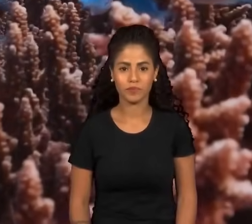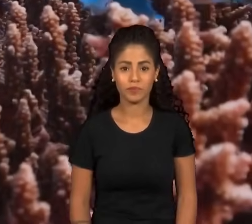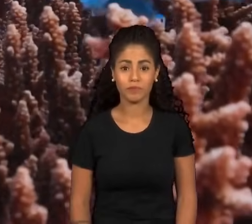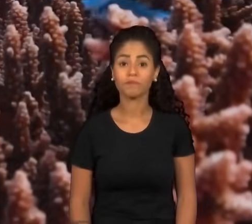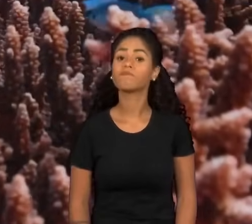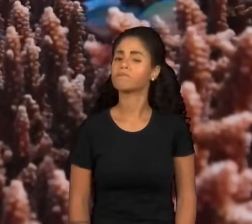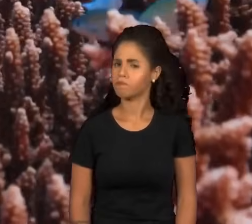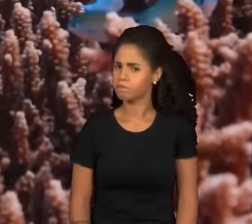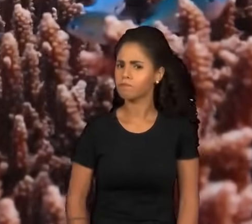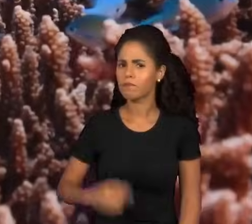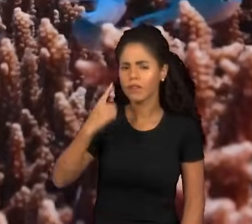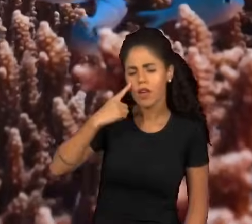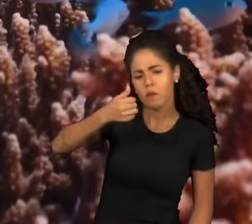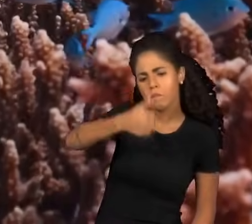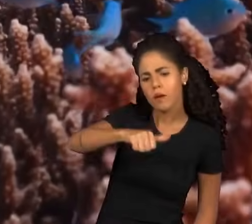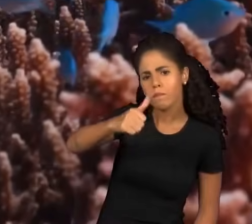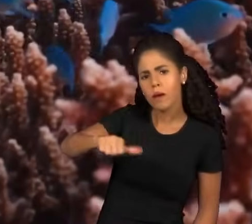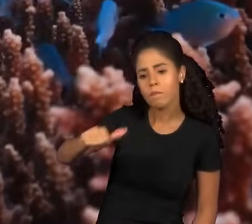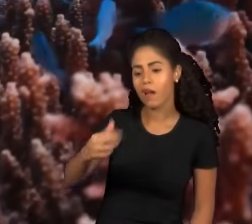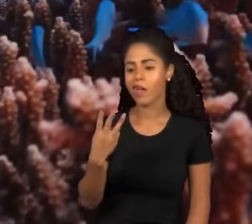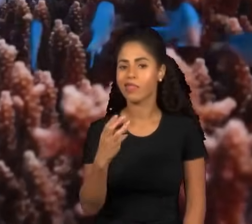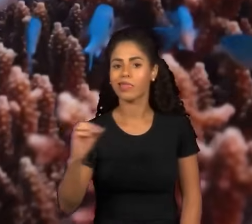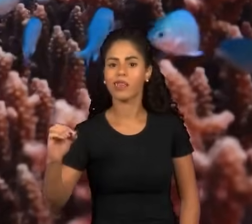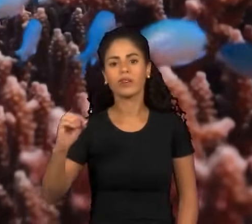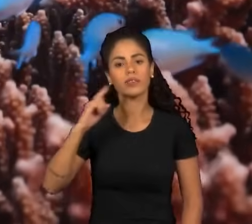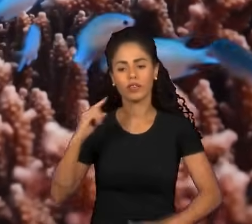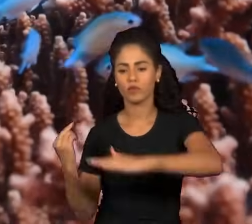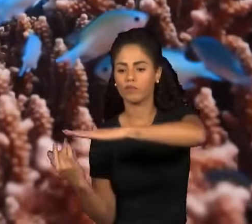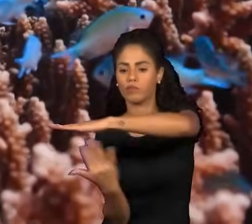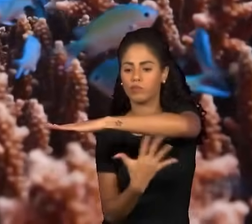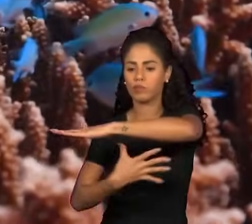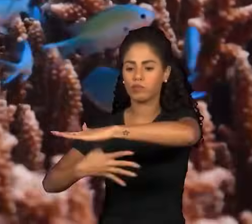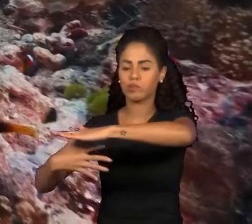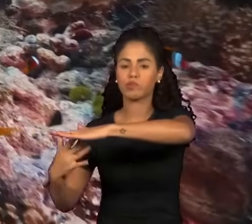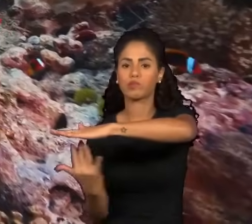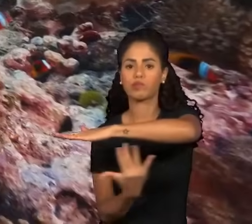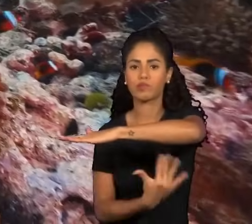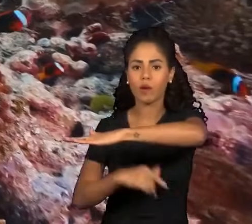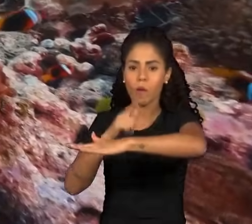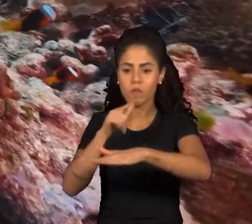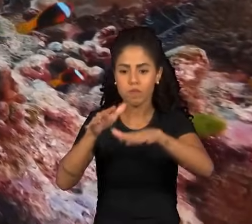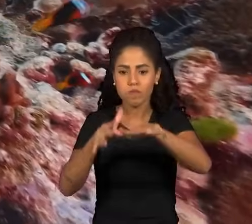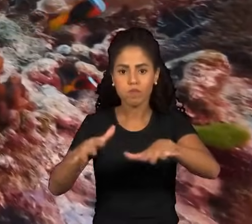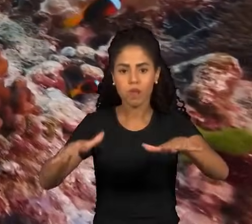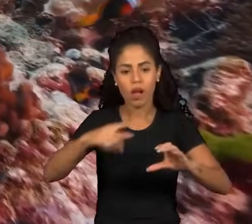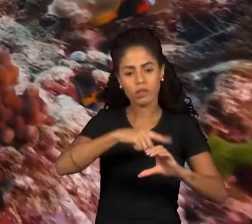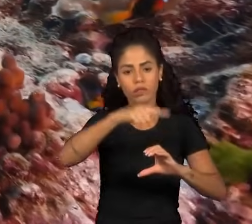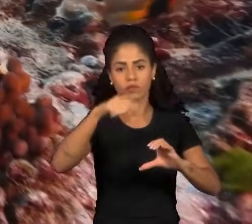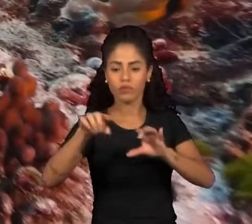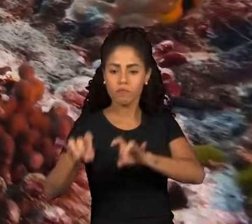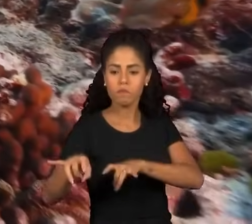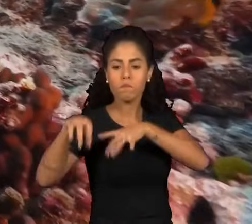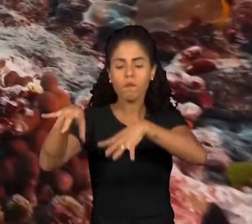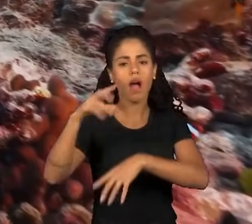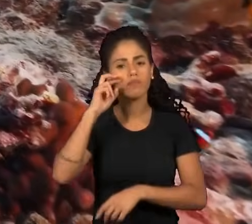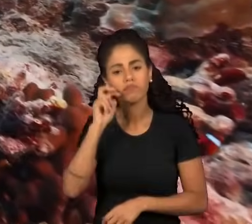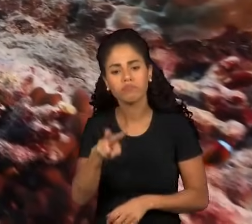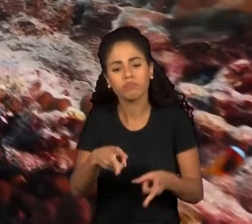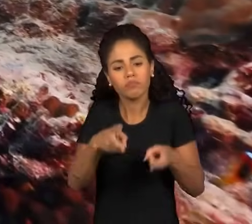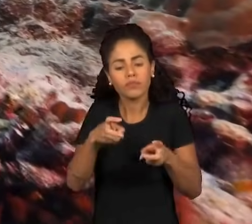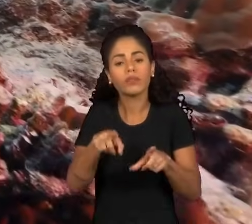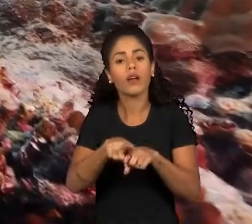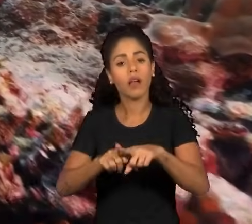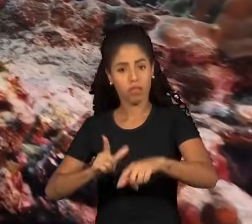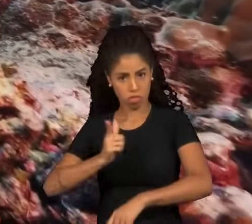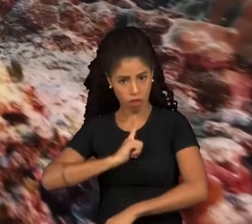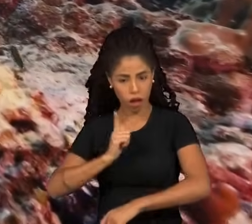Depois de analisarem 300 recifes próximos à superfície, cientistas australianos confirmaram que a Grande Barreira